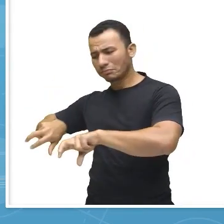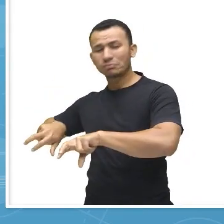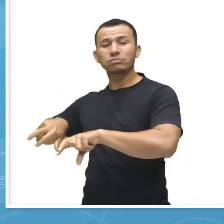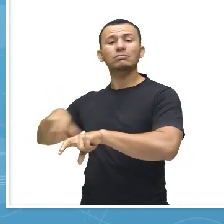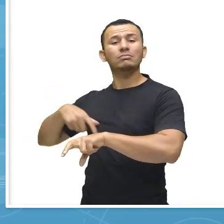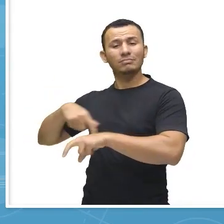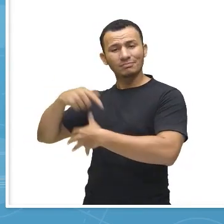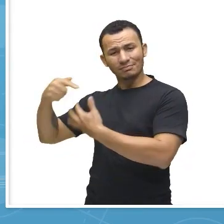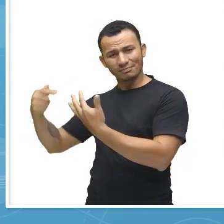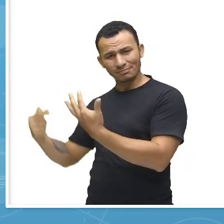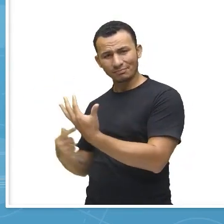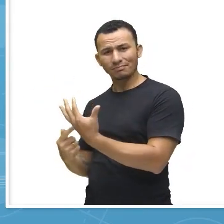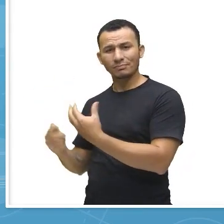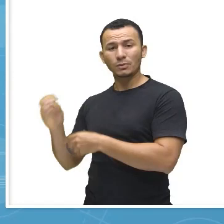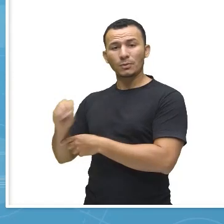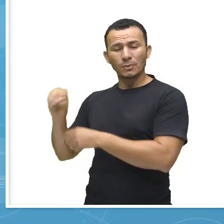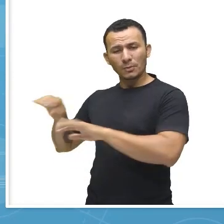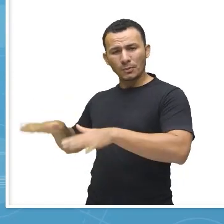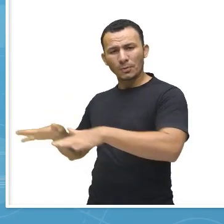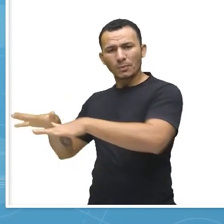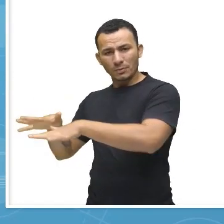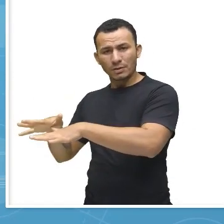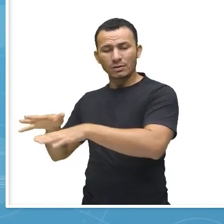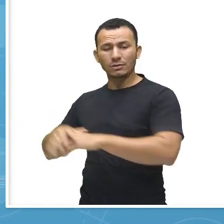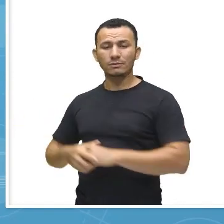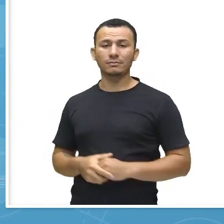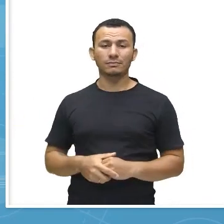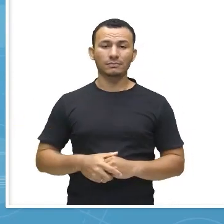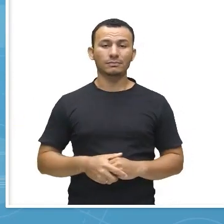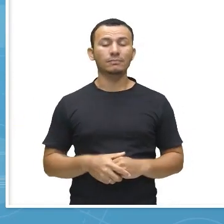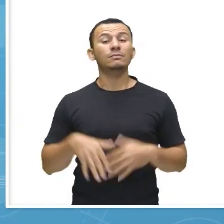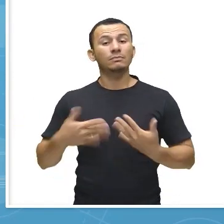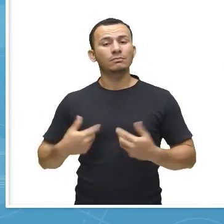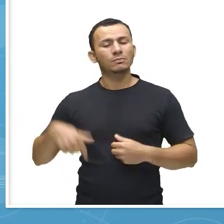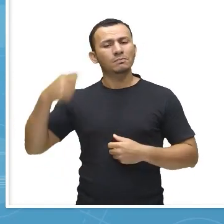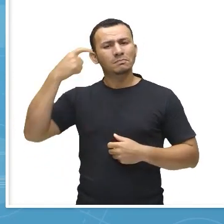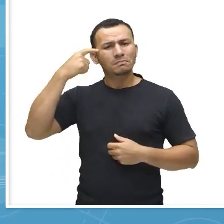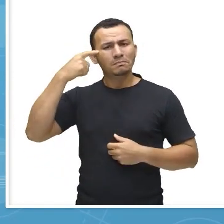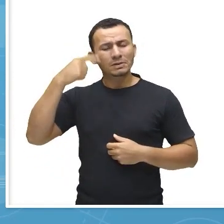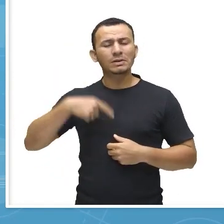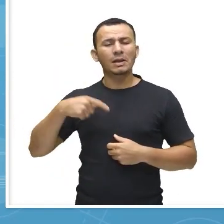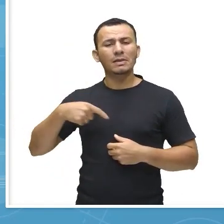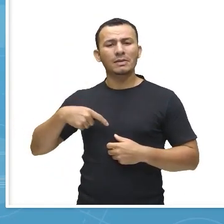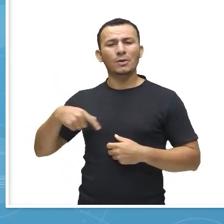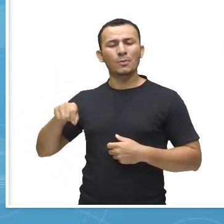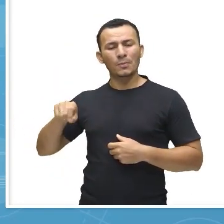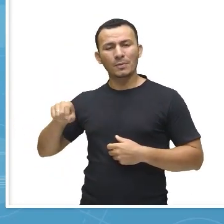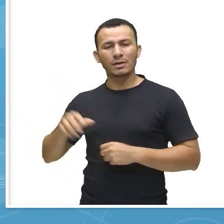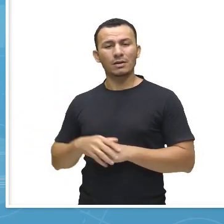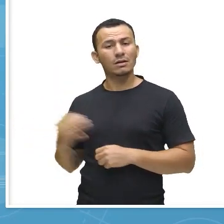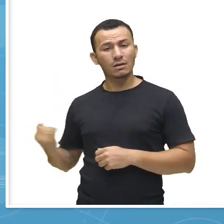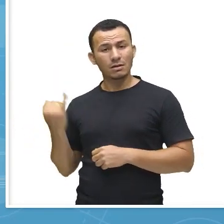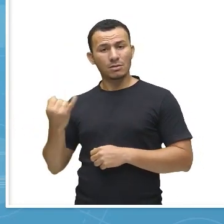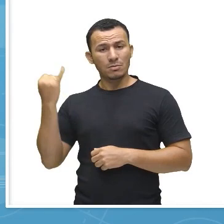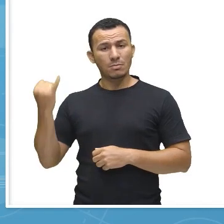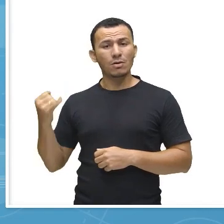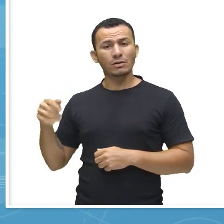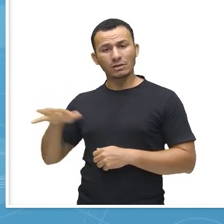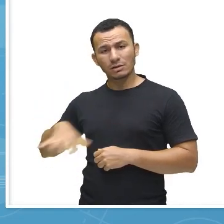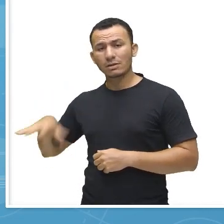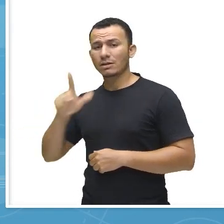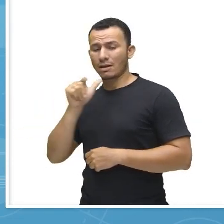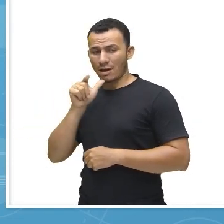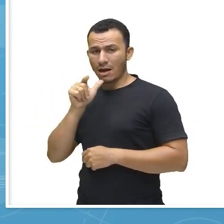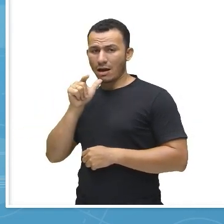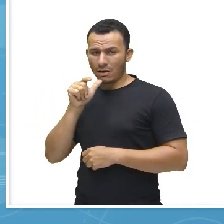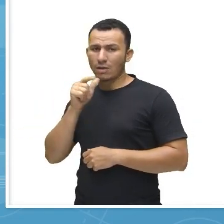dos nossos oceanos, também no solo oceânico. Então, a gente tem toda essa participação das águas. Então,